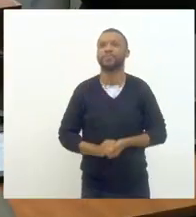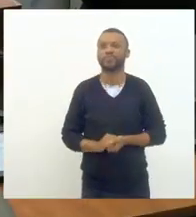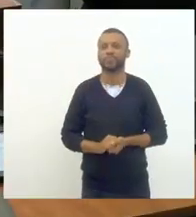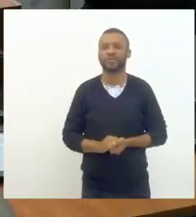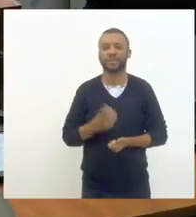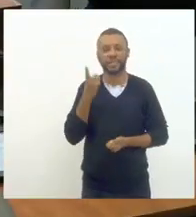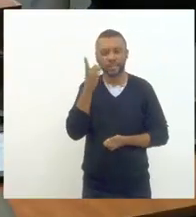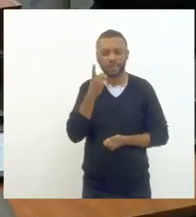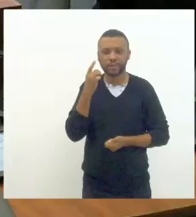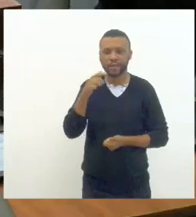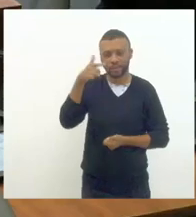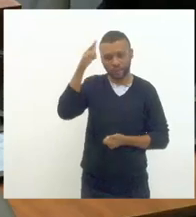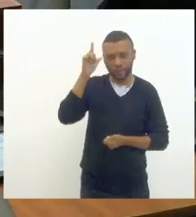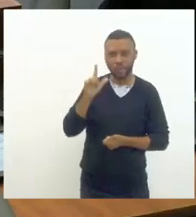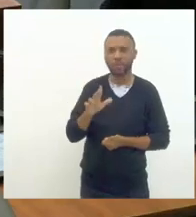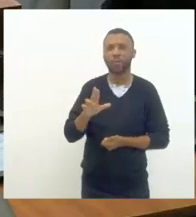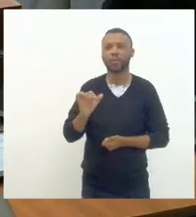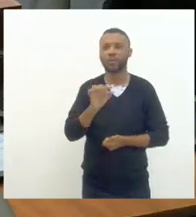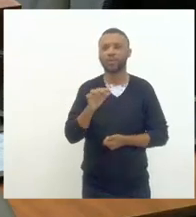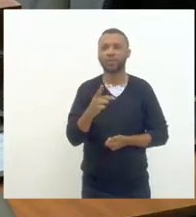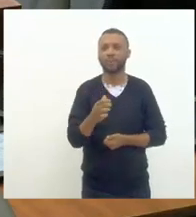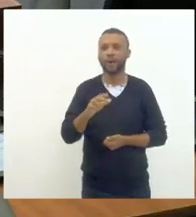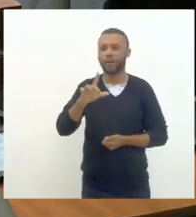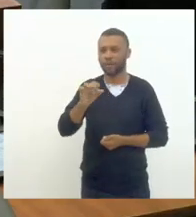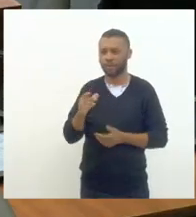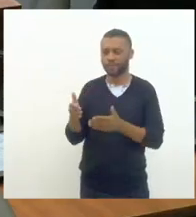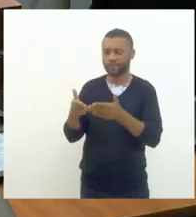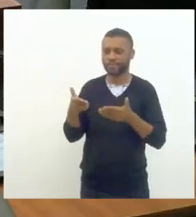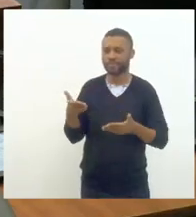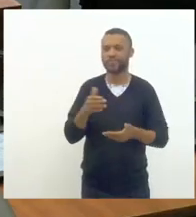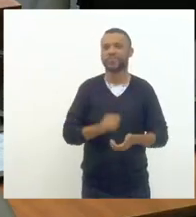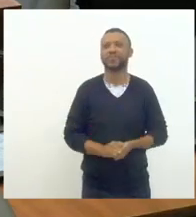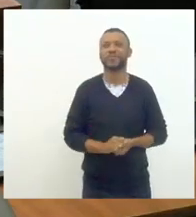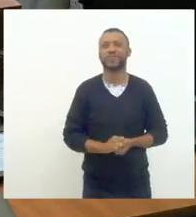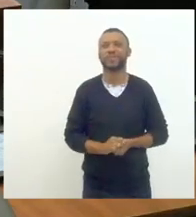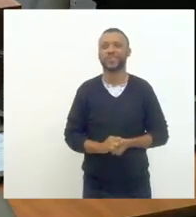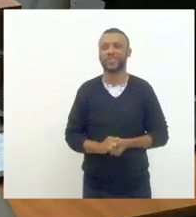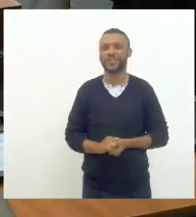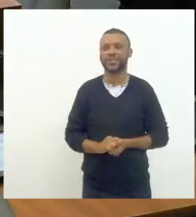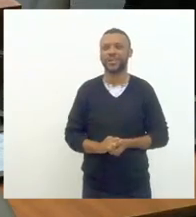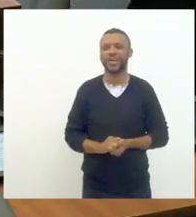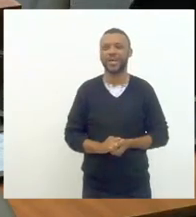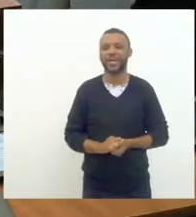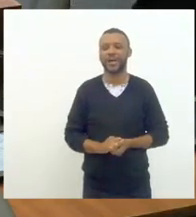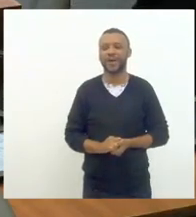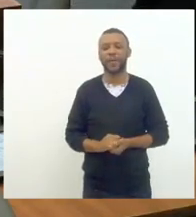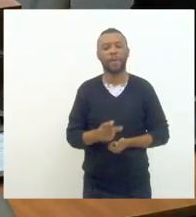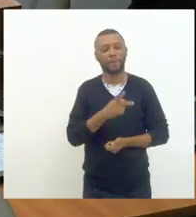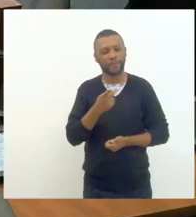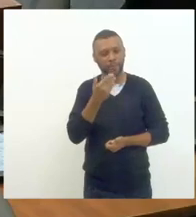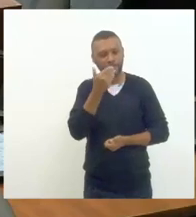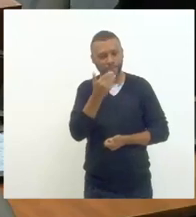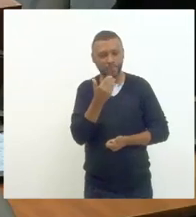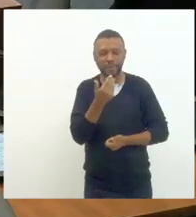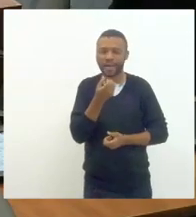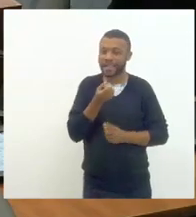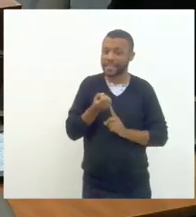Deputado Luiz Paulo, por favor. Senhora presidente, estou pedindo para declarar